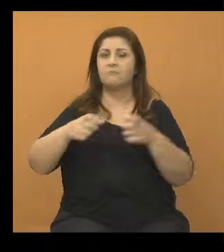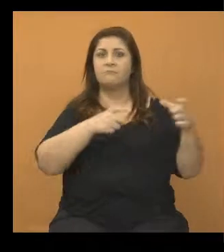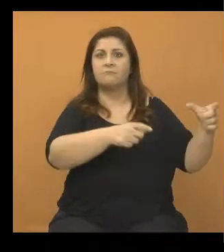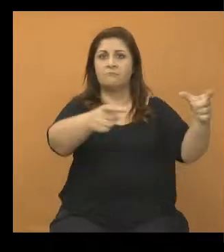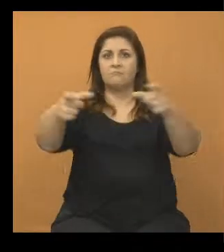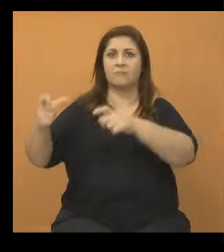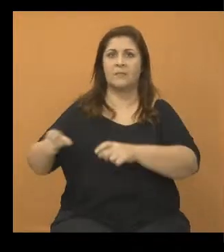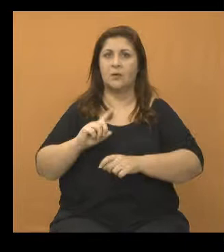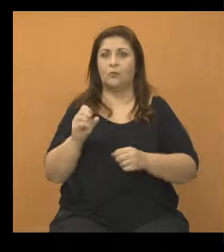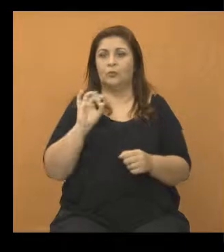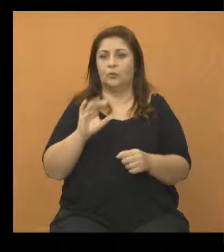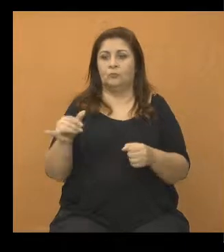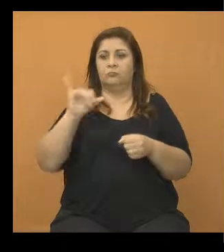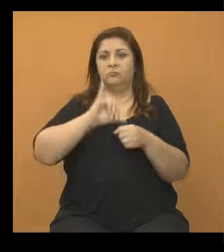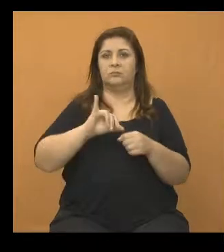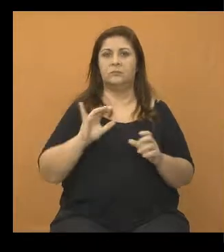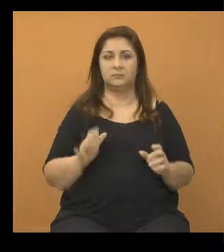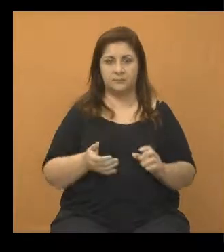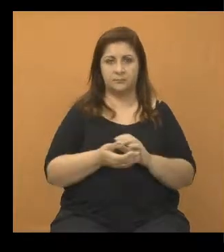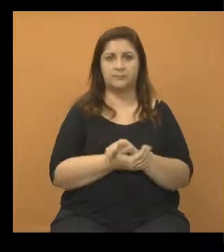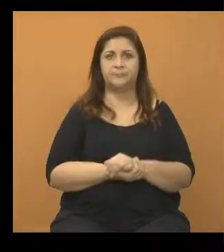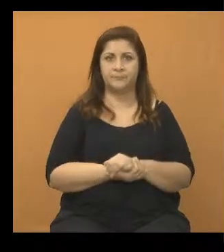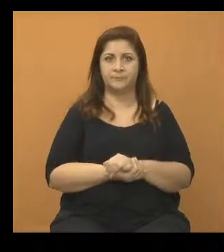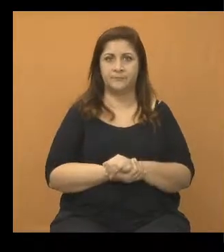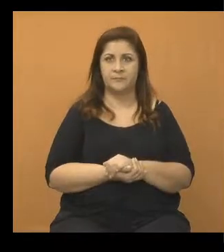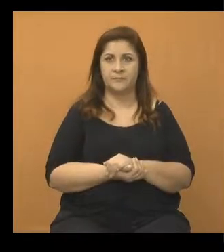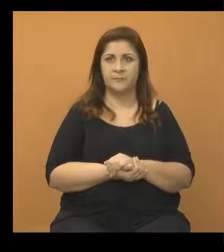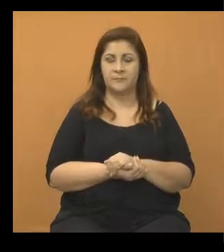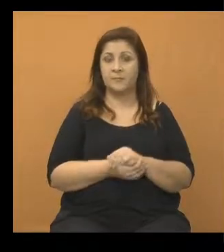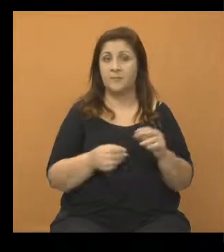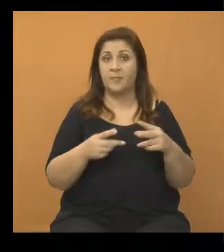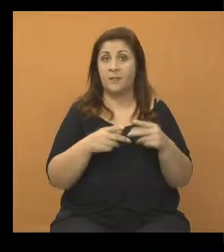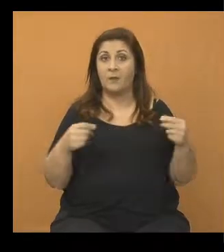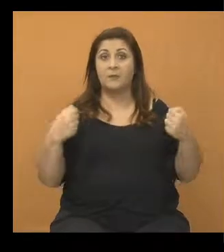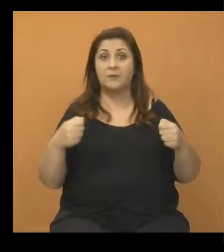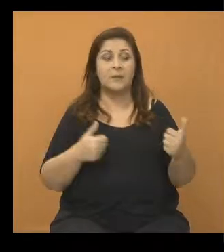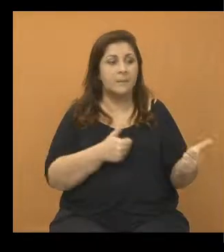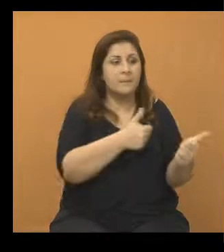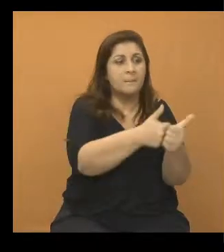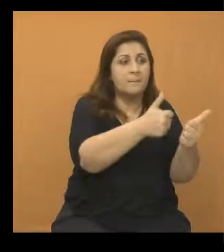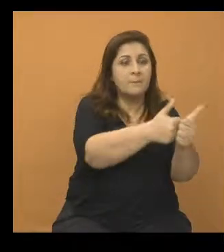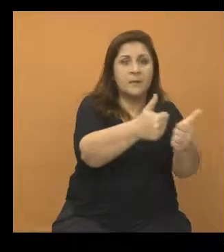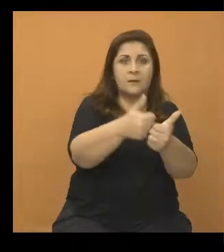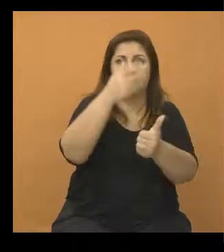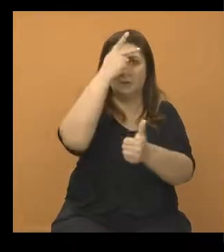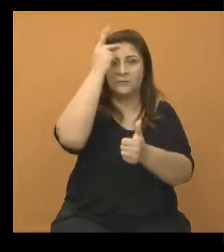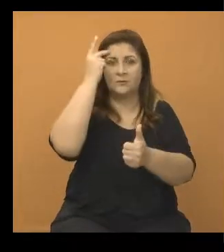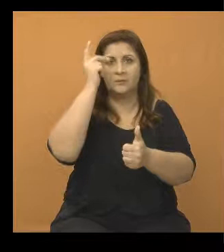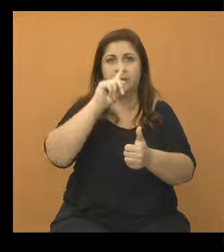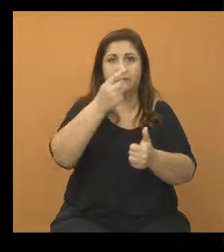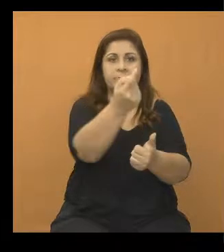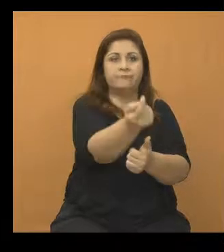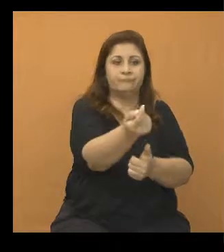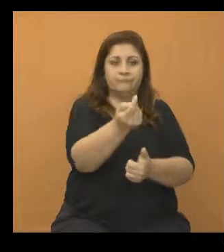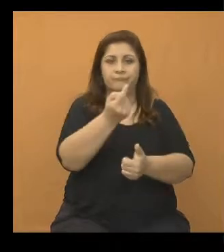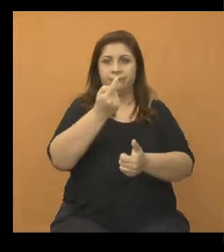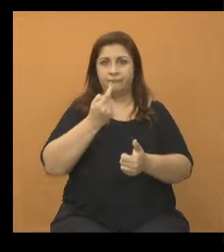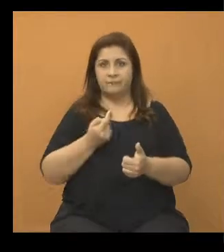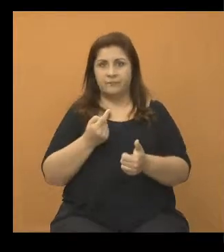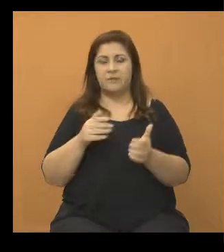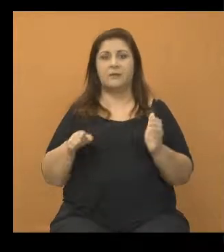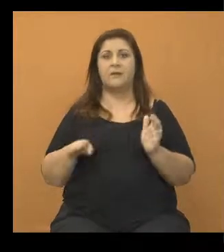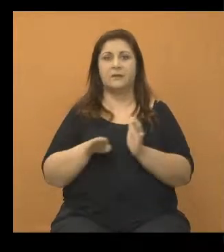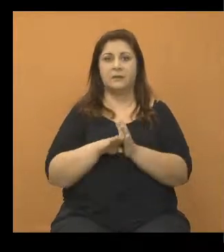descentralizadas. A cultura ela tem que ser descentralizada. A atividade cultural tem que estar próxima do munícipe. Não o munícipe se deslocar